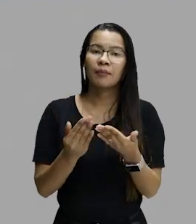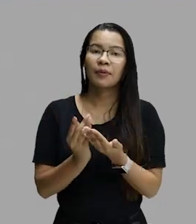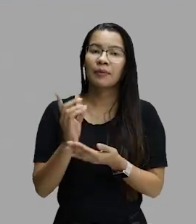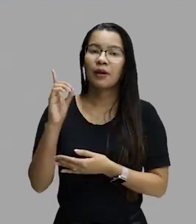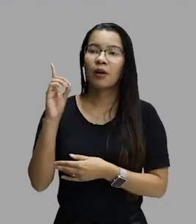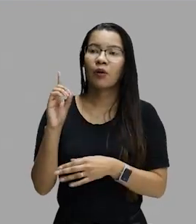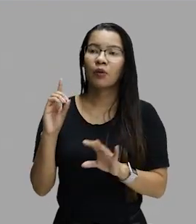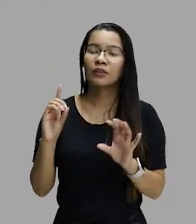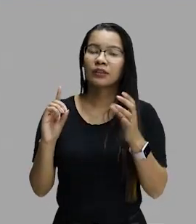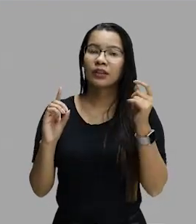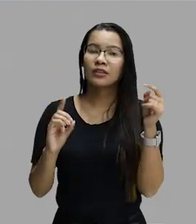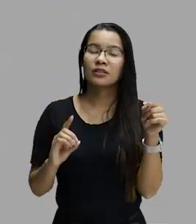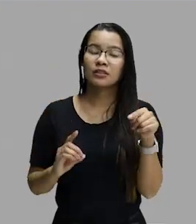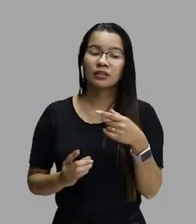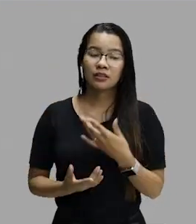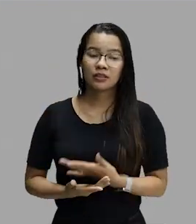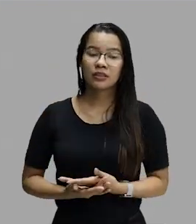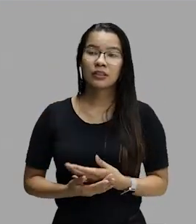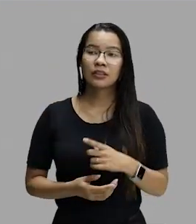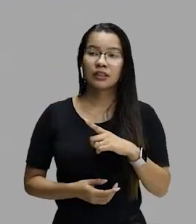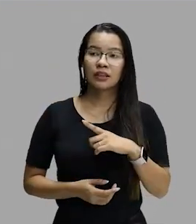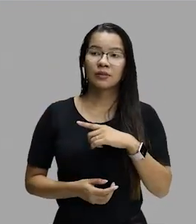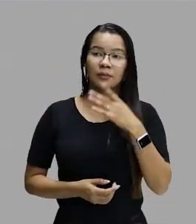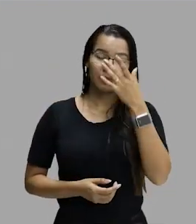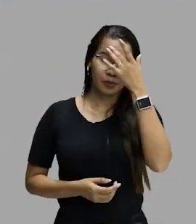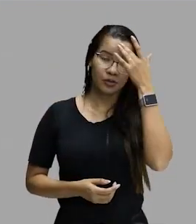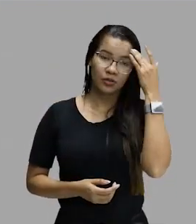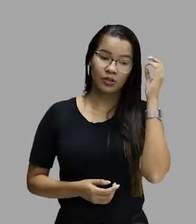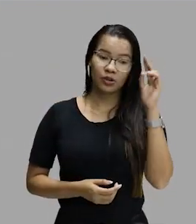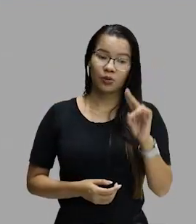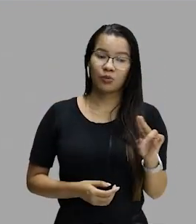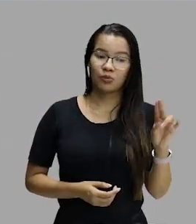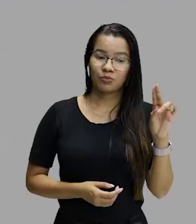usa desse artifício para querer interpretá-la